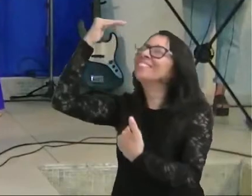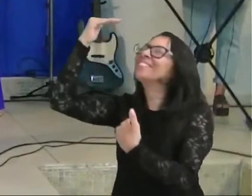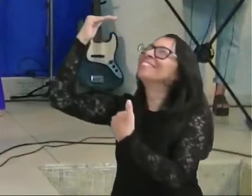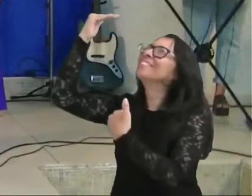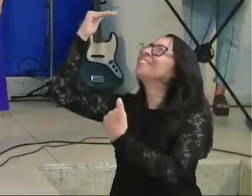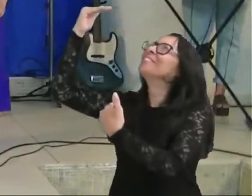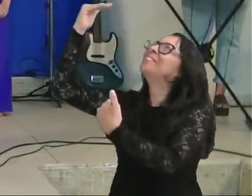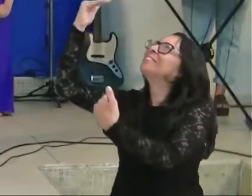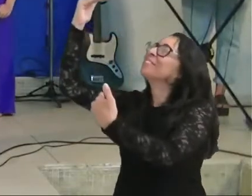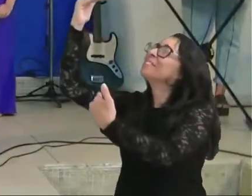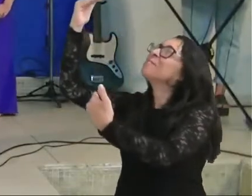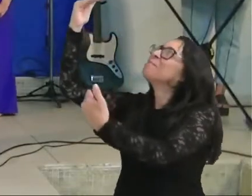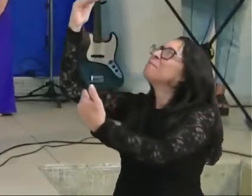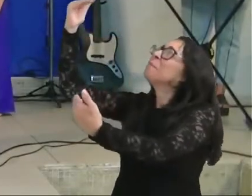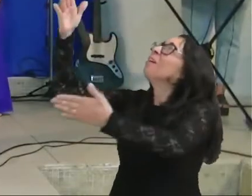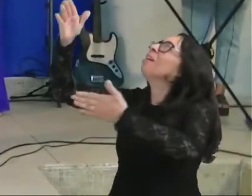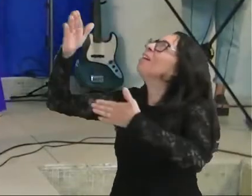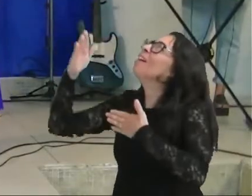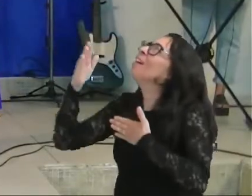agradeço,